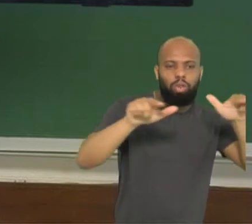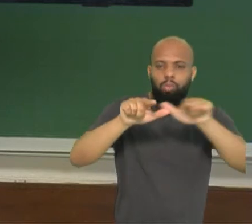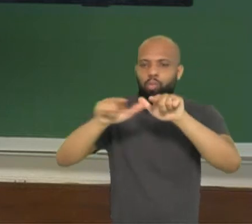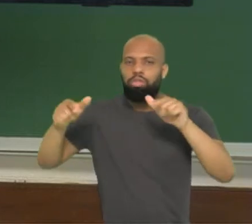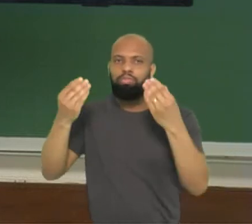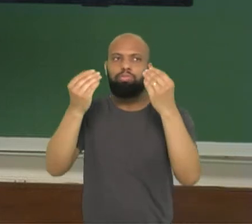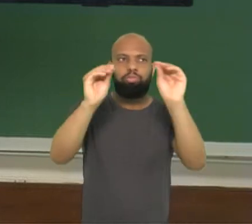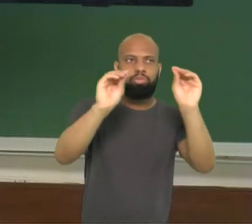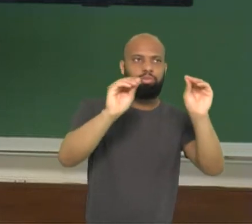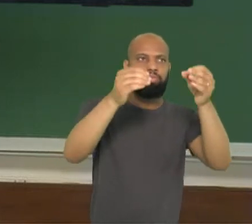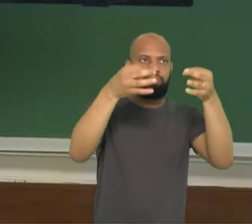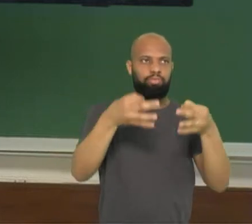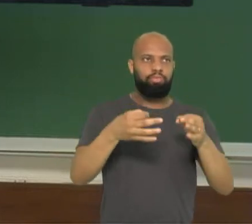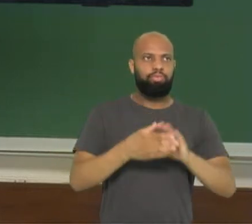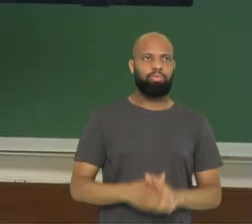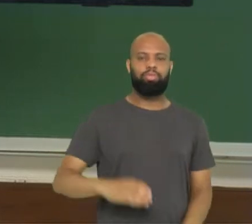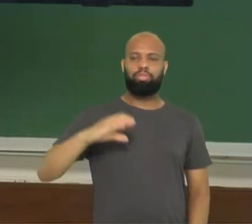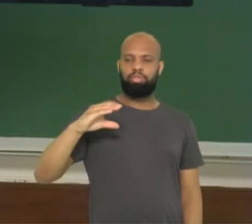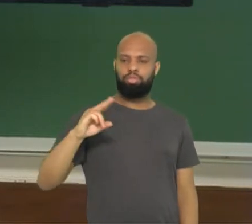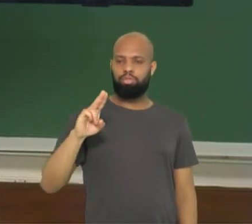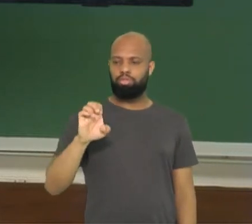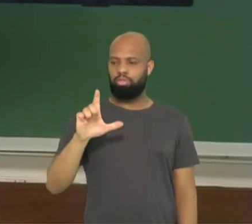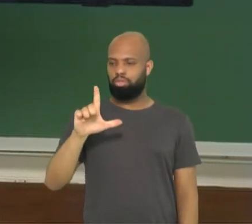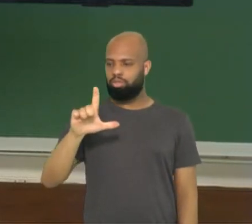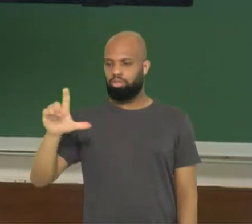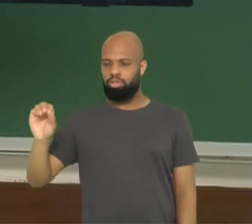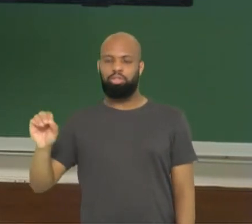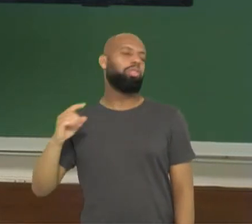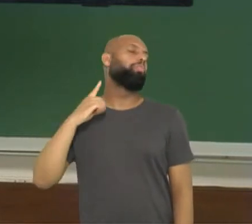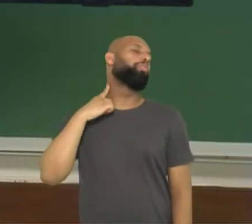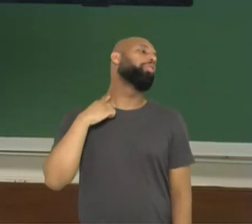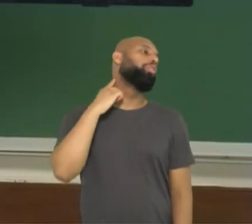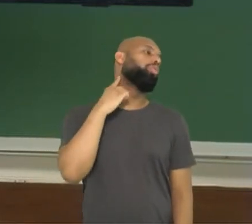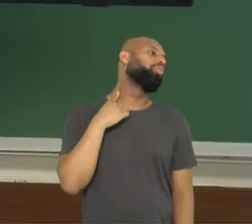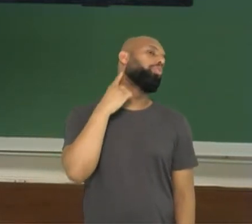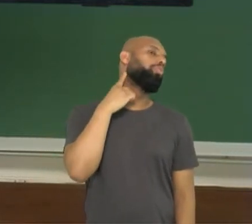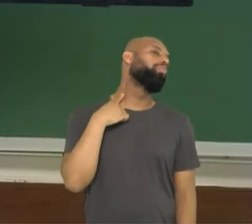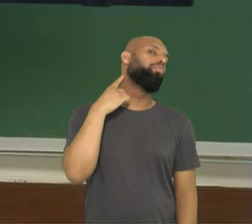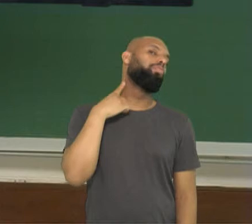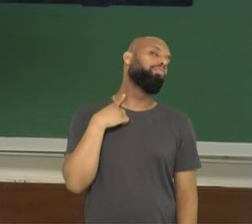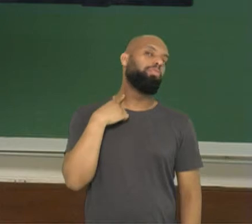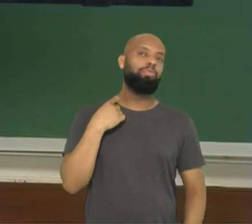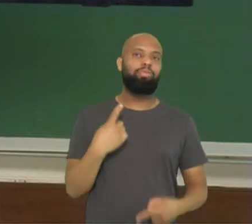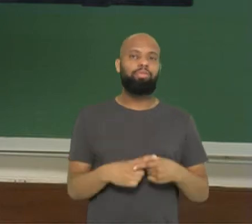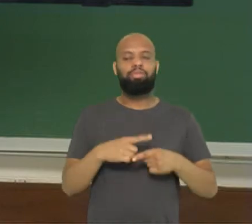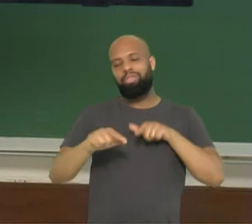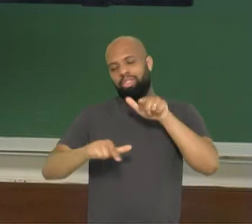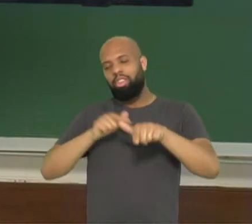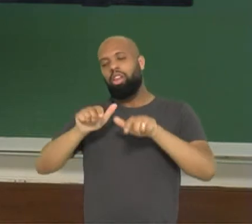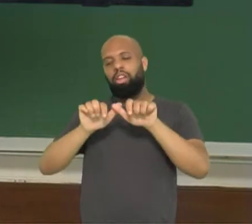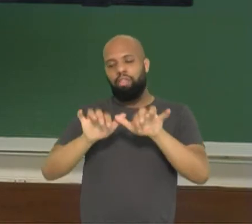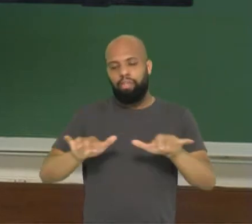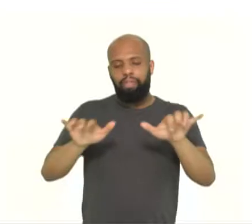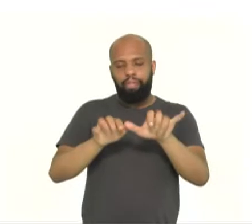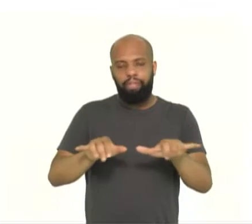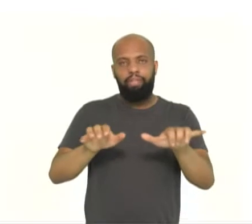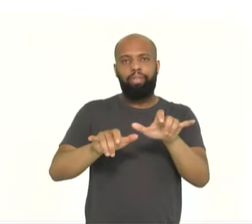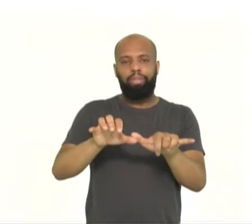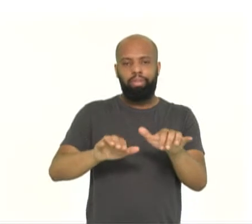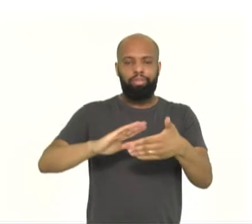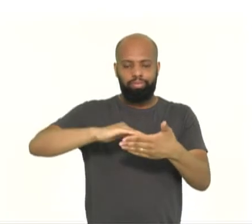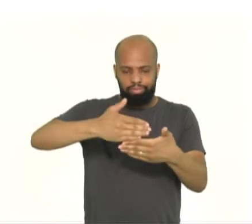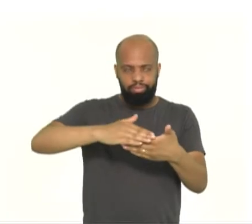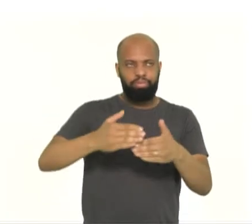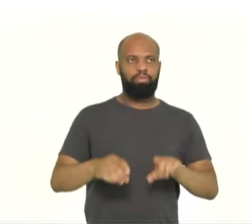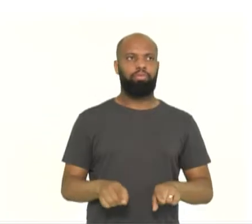cuello, o pescoço, porque trabalha muito com seu ordenador, porque ela trabalha com computador. B. A